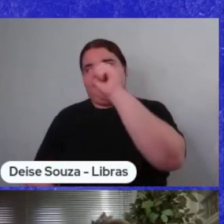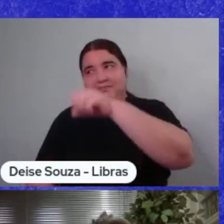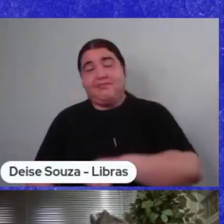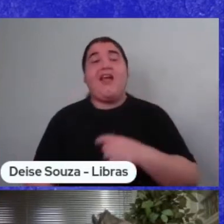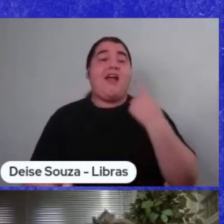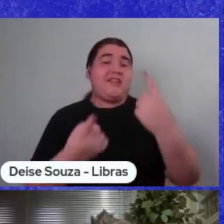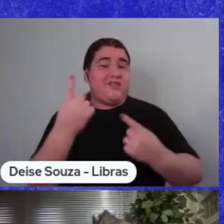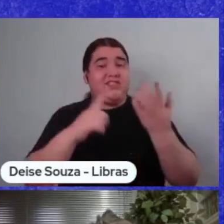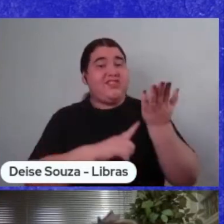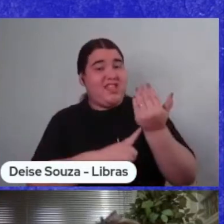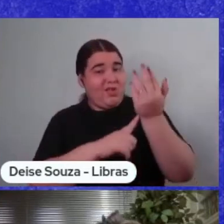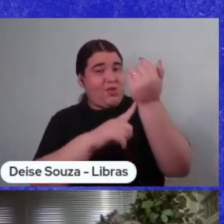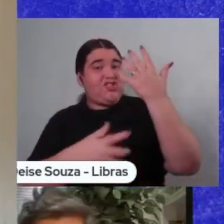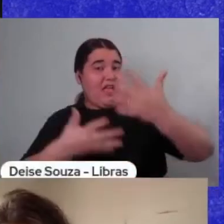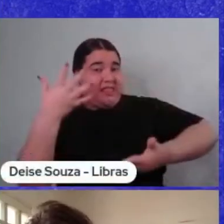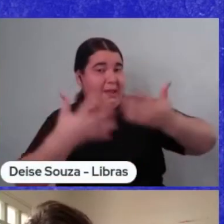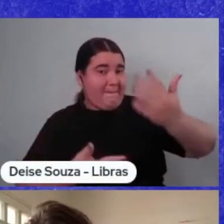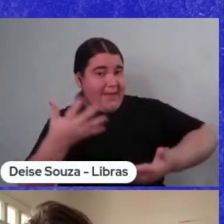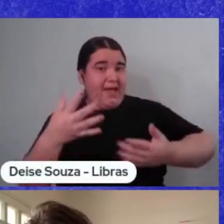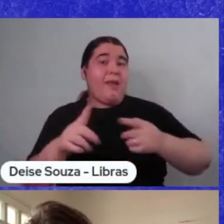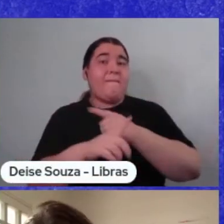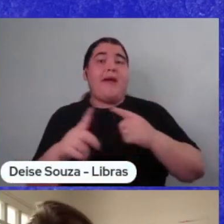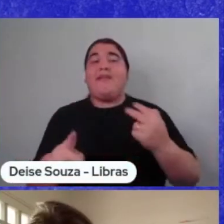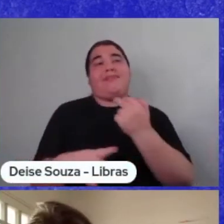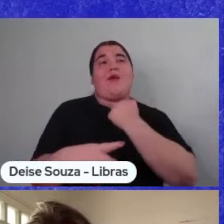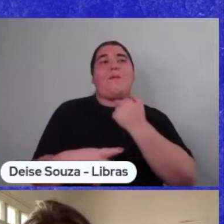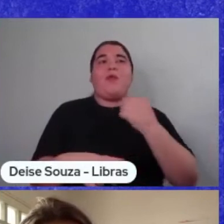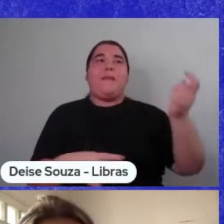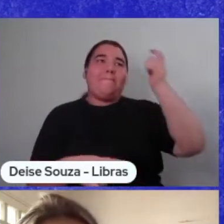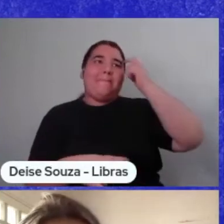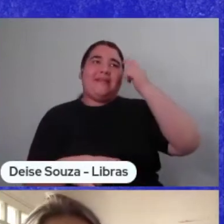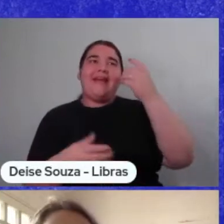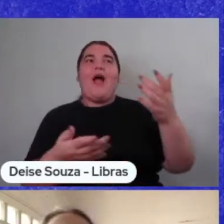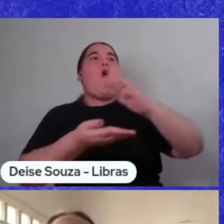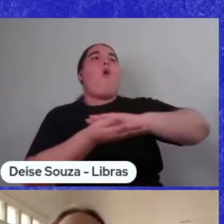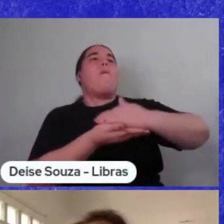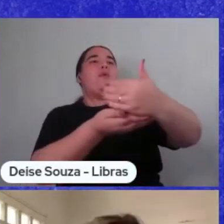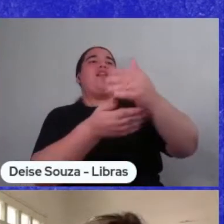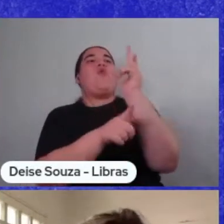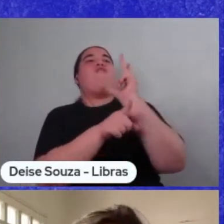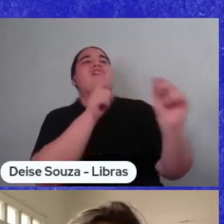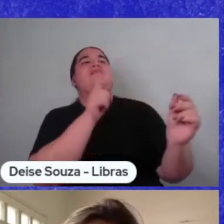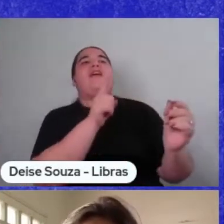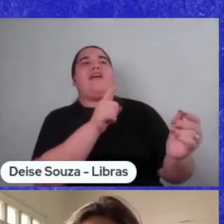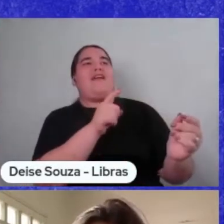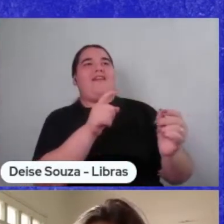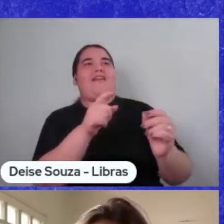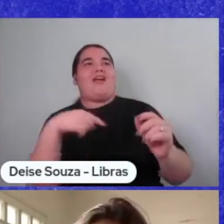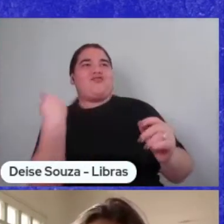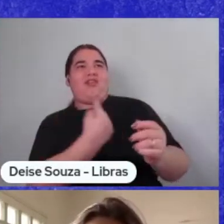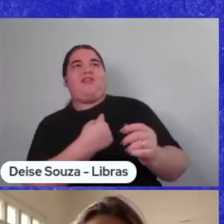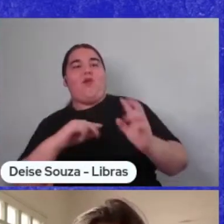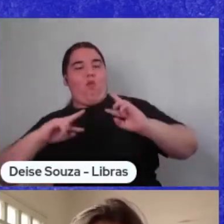mas a gente não pode deixar a máquina vencer, pelo amor de Deus. Às vezes o computador começa a vencer. Fala, não é possível, gente. É um computador,